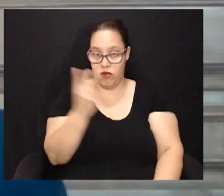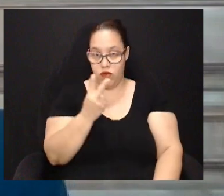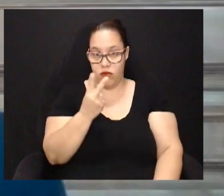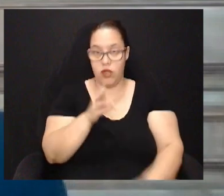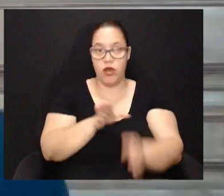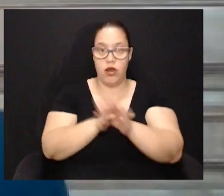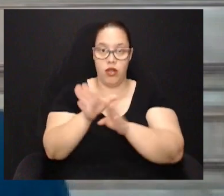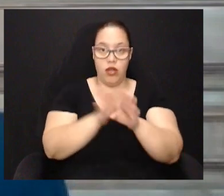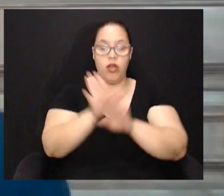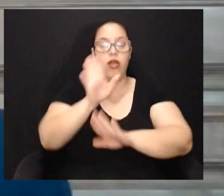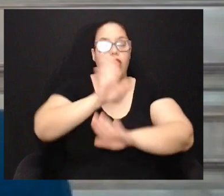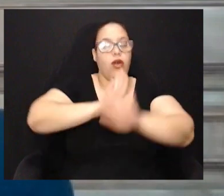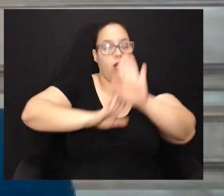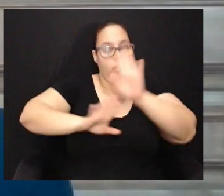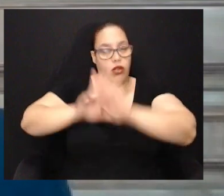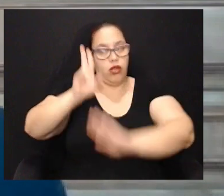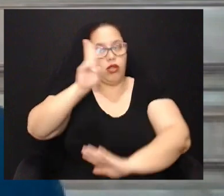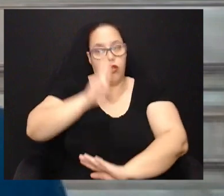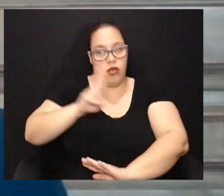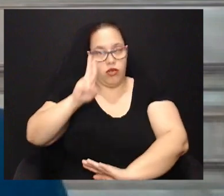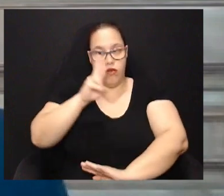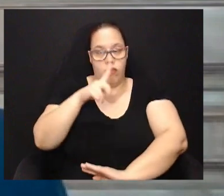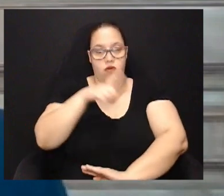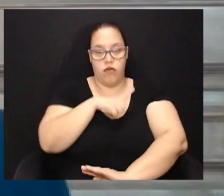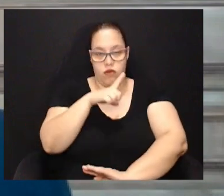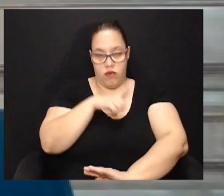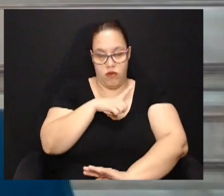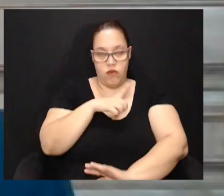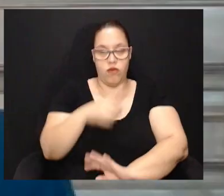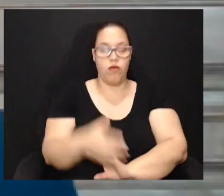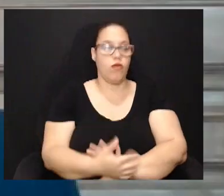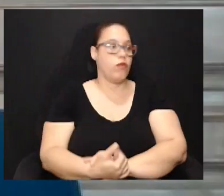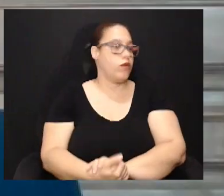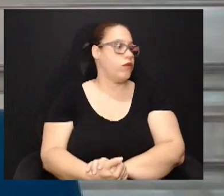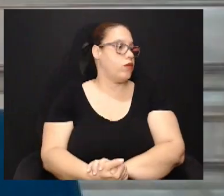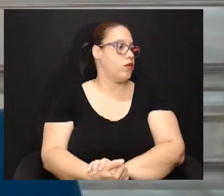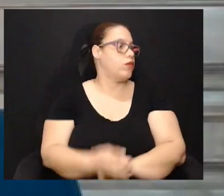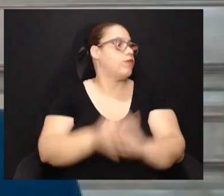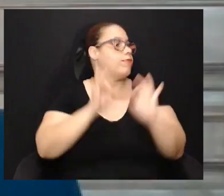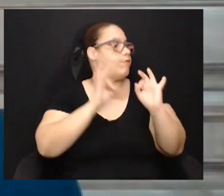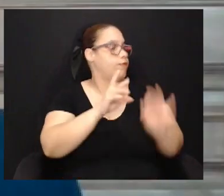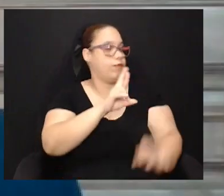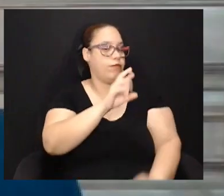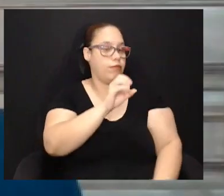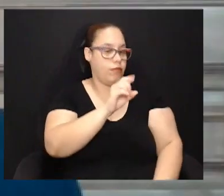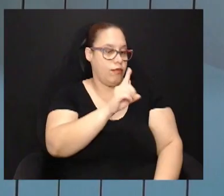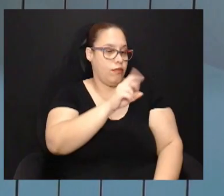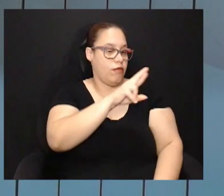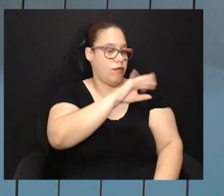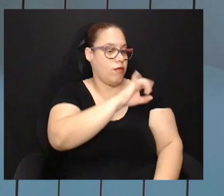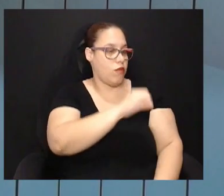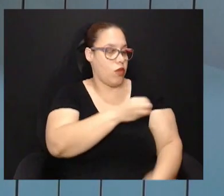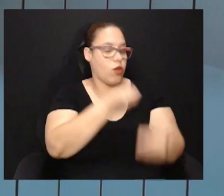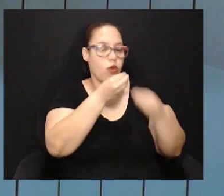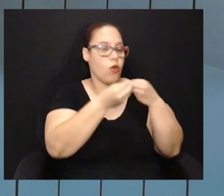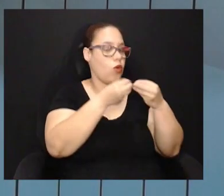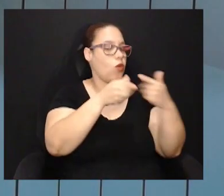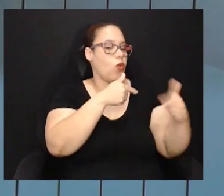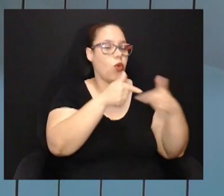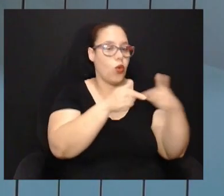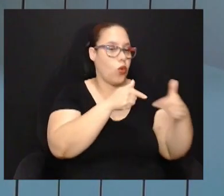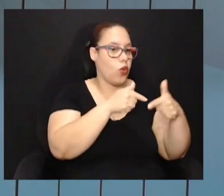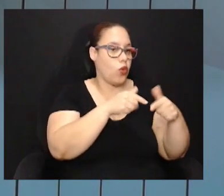Então, a gente tem recomendado cautela na utilização de produtos que contêm essa substância. Perfeito, Rodrigo. E como que é feito